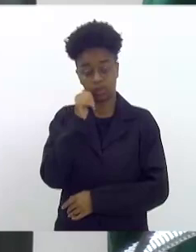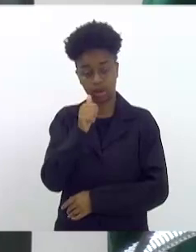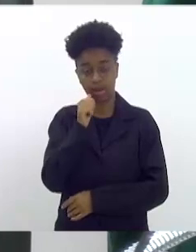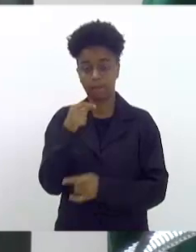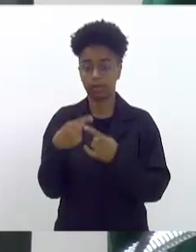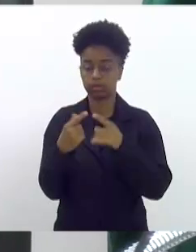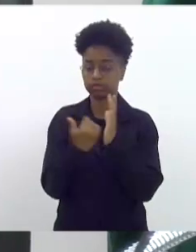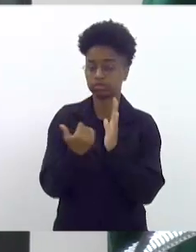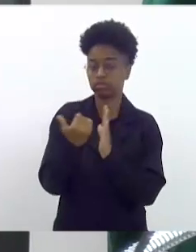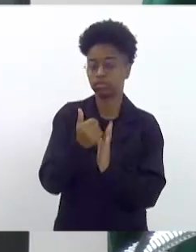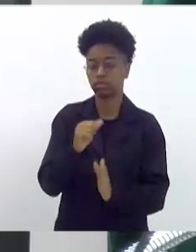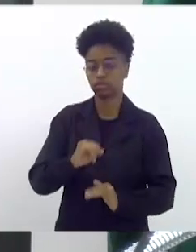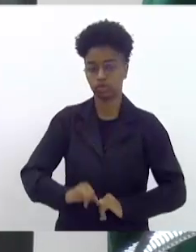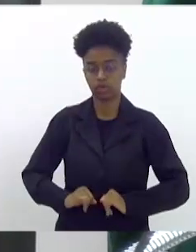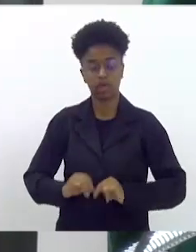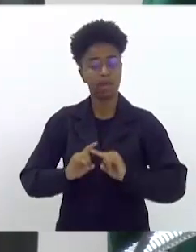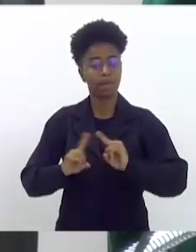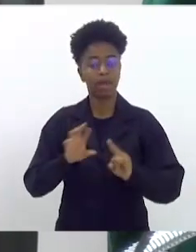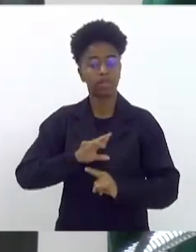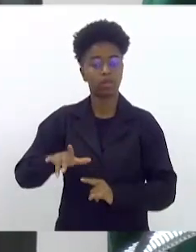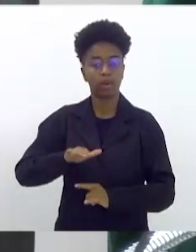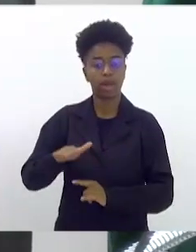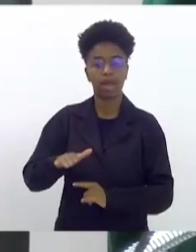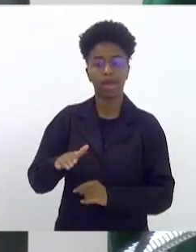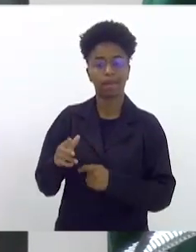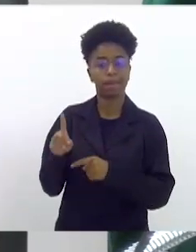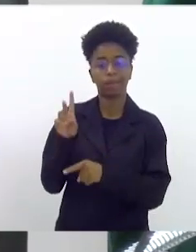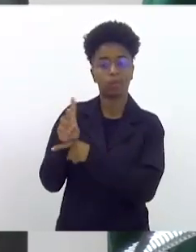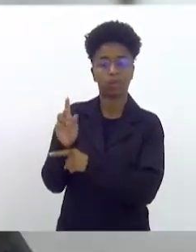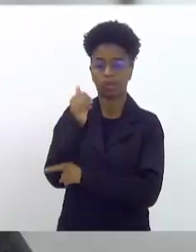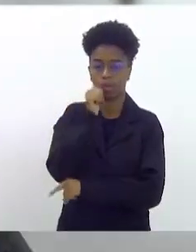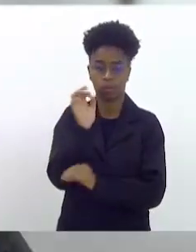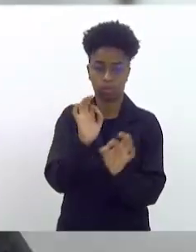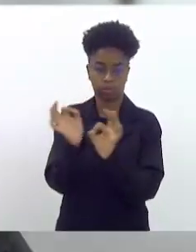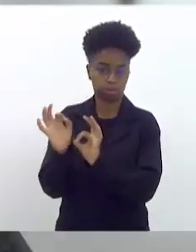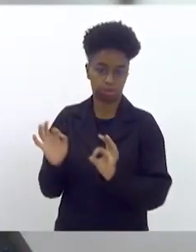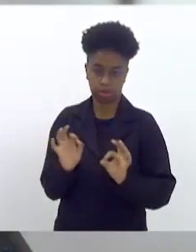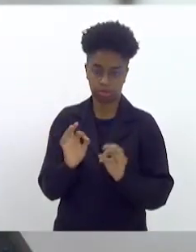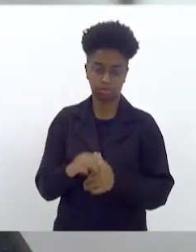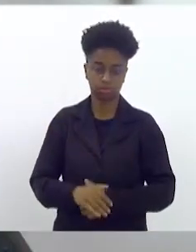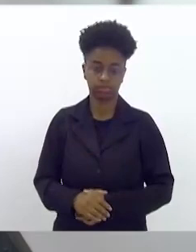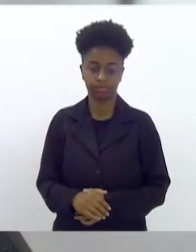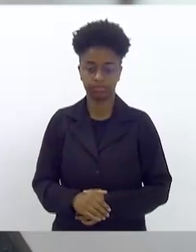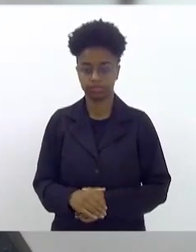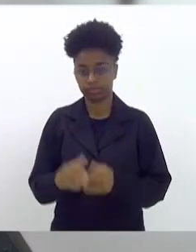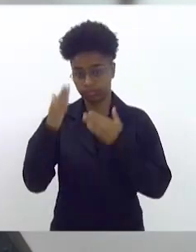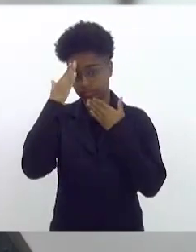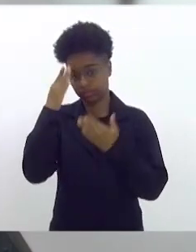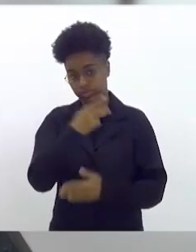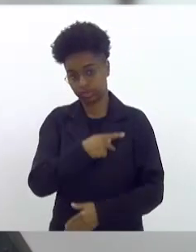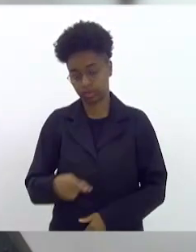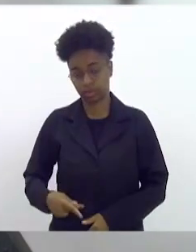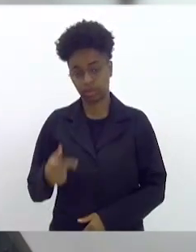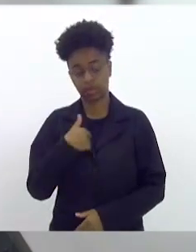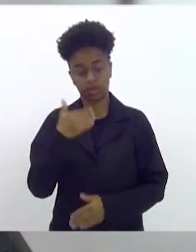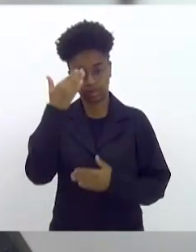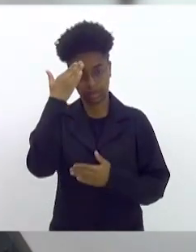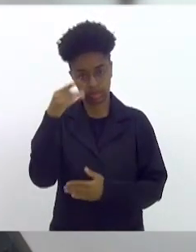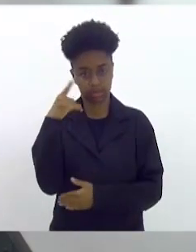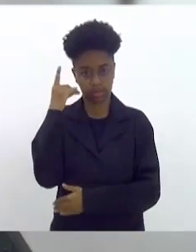Mas não se preocupe que não estamos aqui para passar a mão na cabeça de ninguém. Obrigada, presidente. Bom, eu quero agradecer a deputada Índia